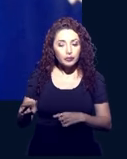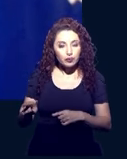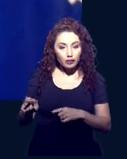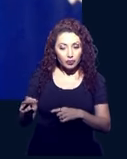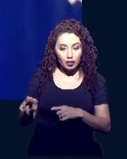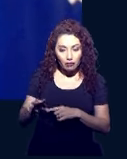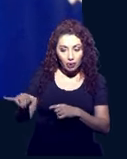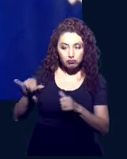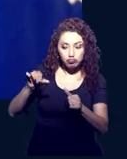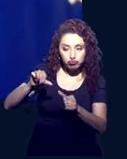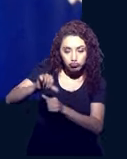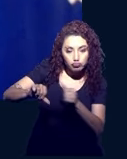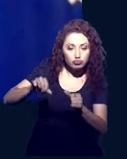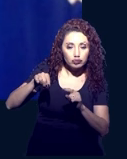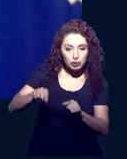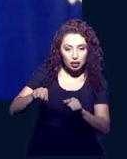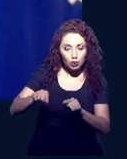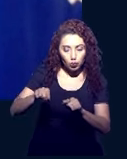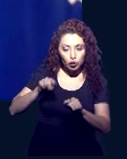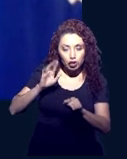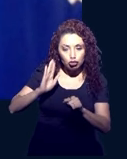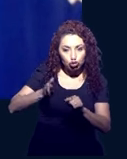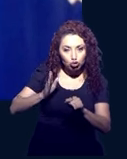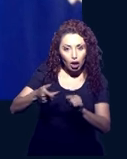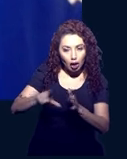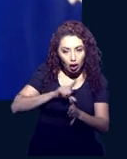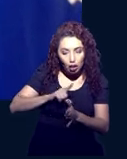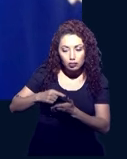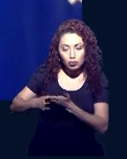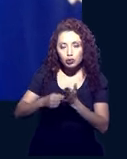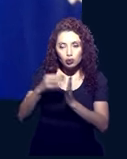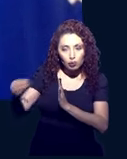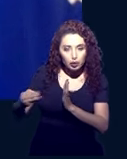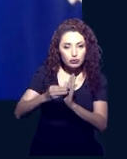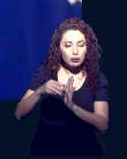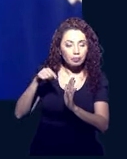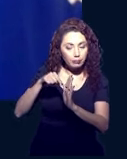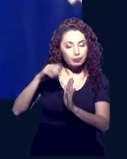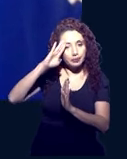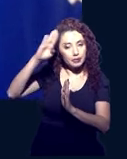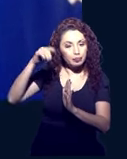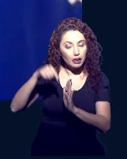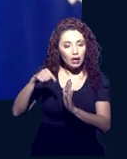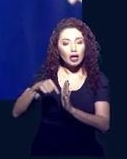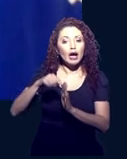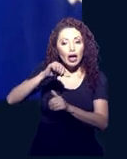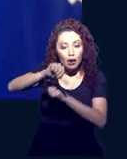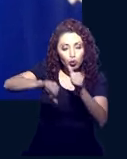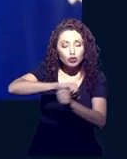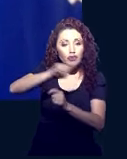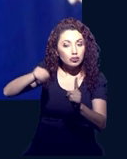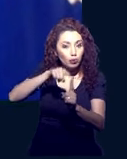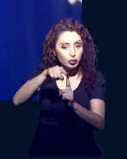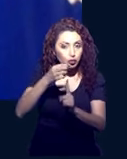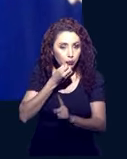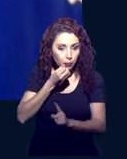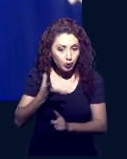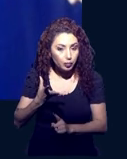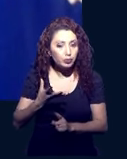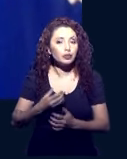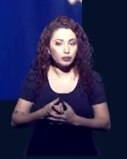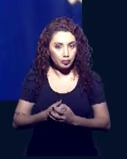modificação daquilo que Foi estabelecido como premissa Inicial são modificações com bons propósitos que buscam